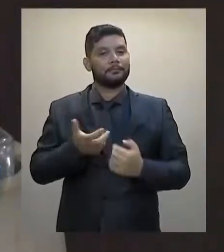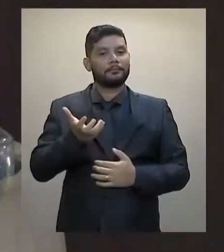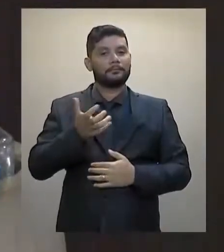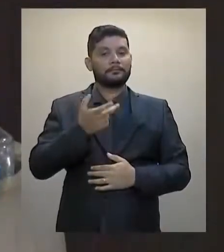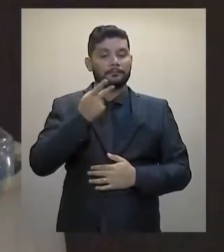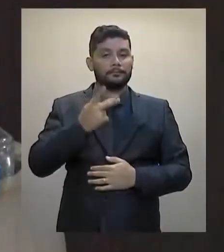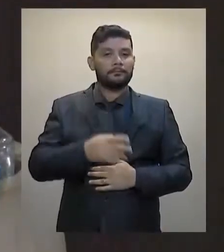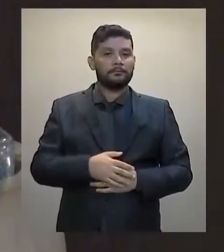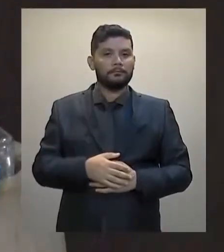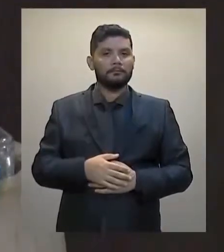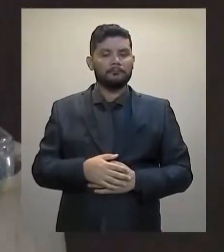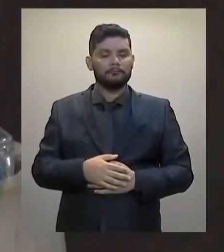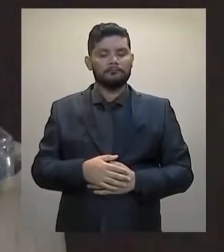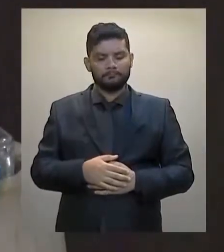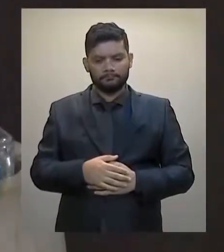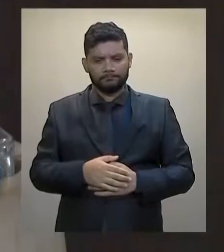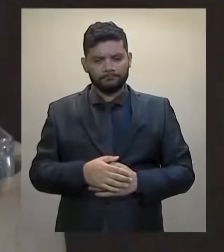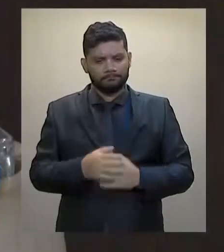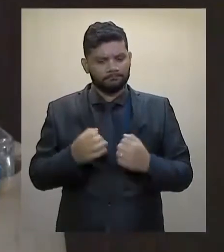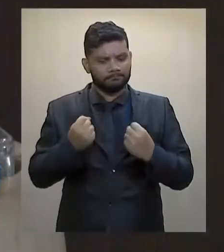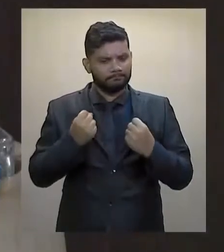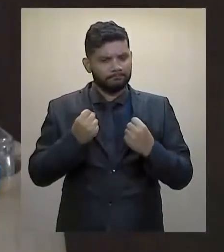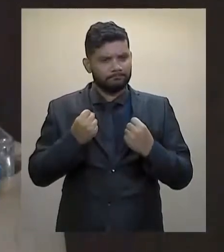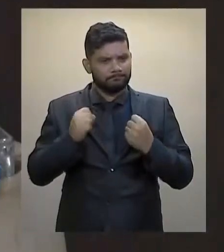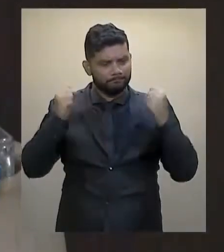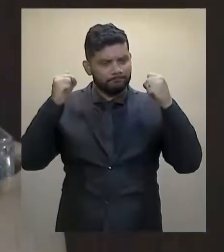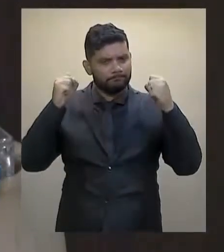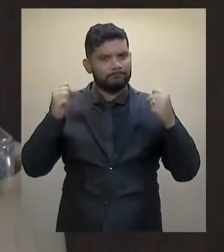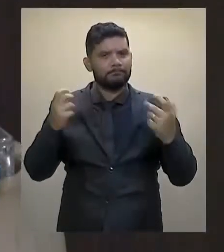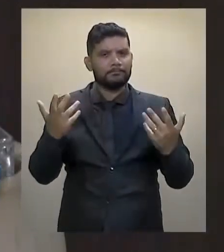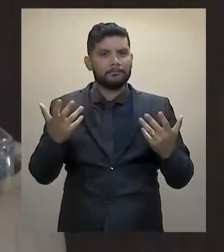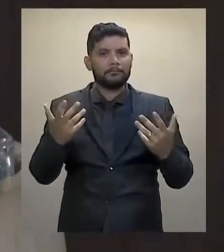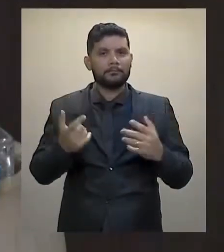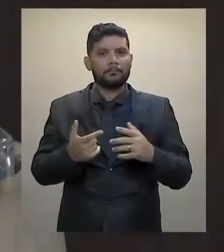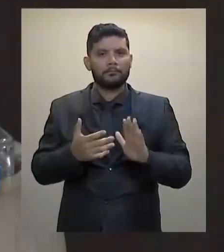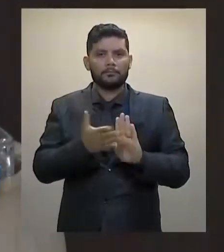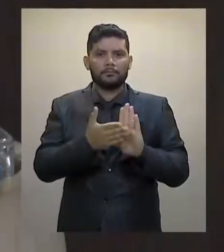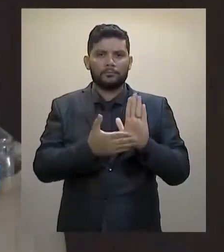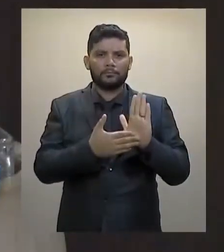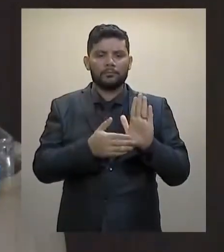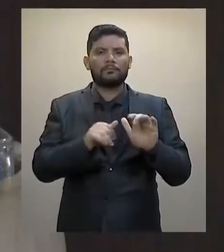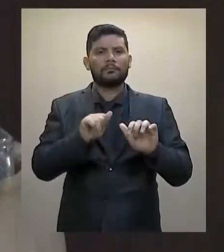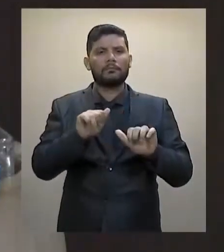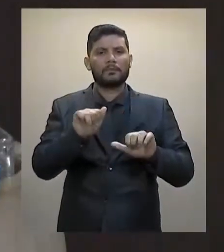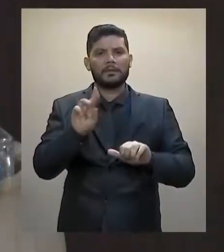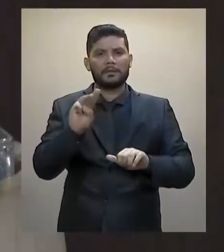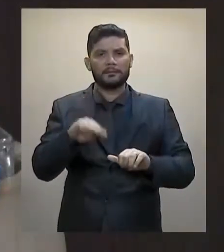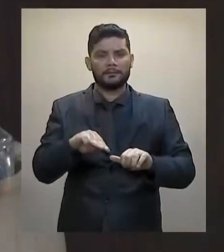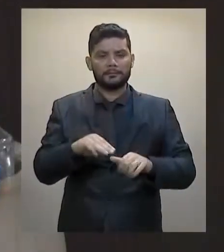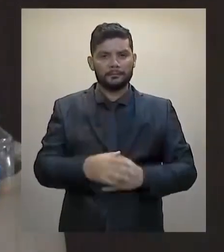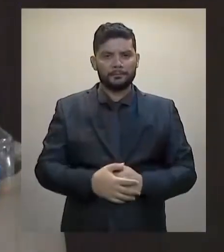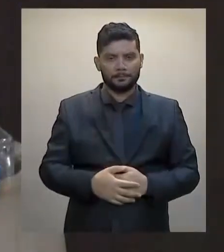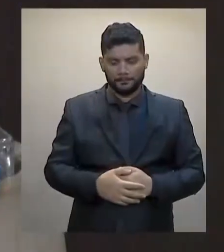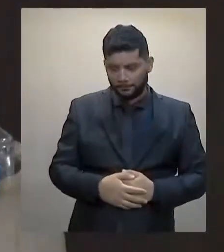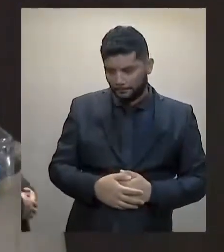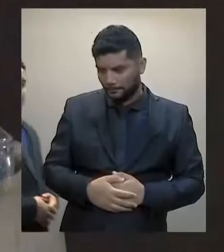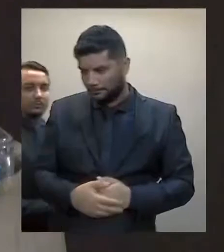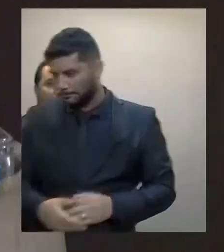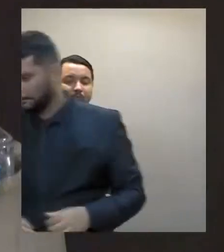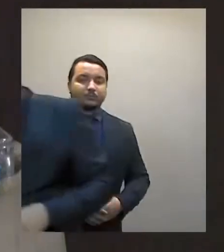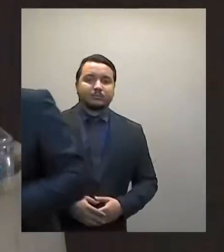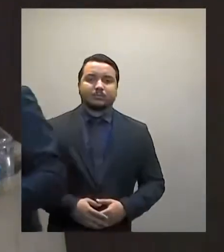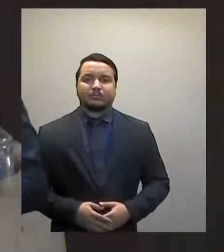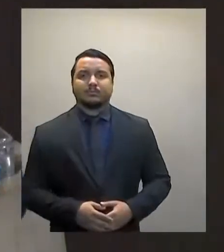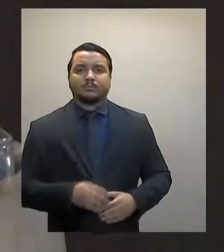muita indignação, um absurdo essa proposta de reforma administrativa e colocar a sociedade contra